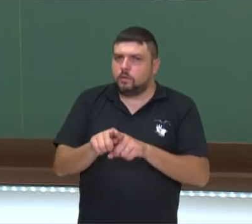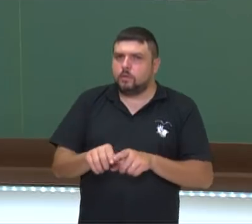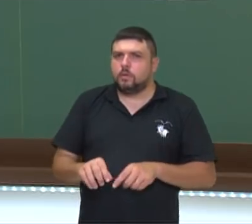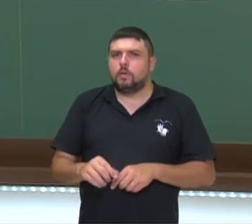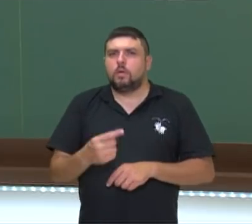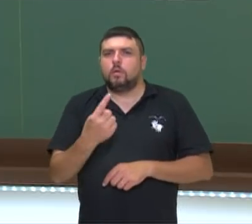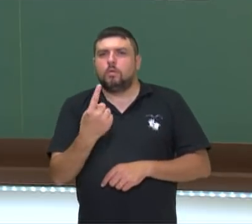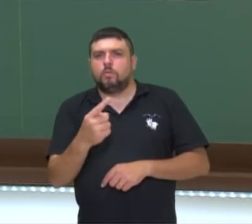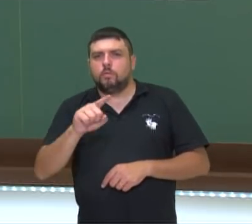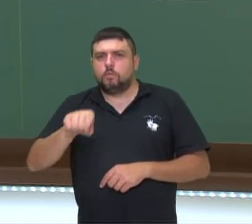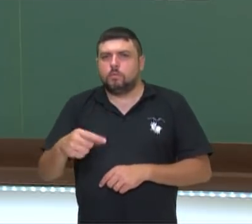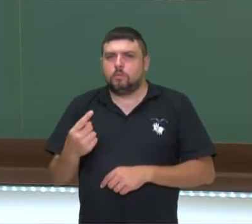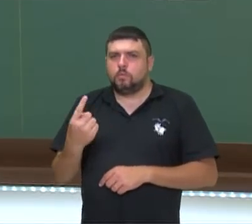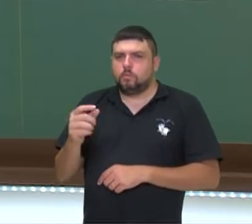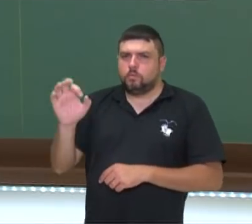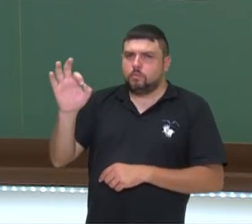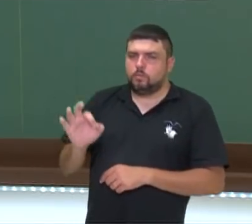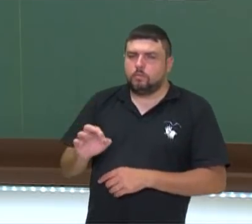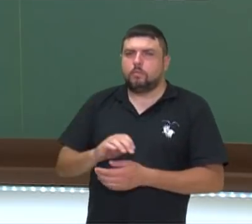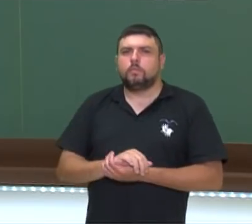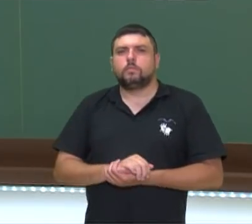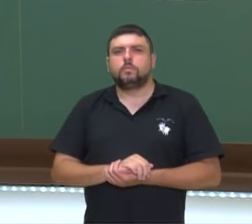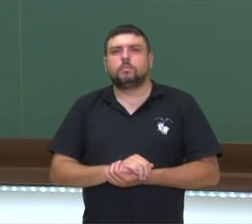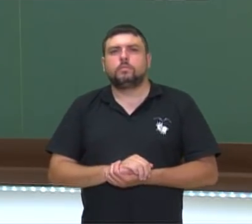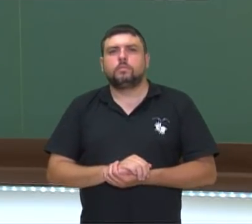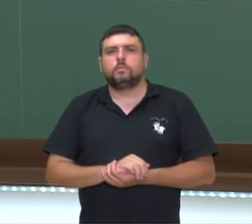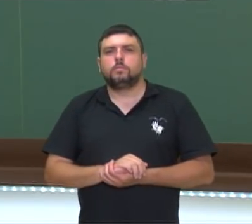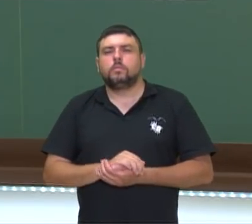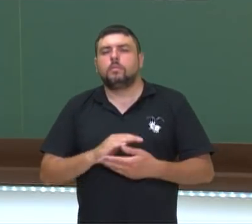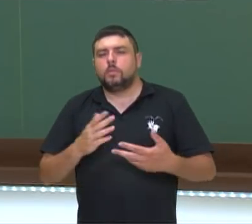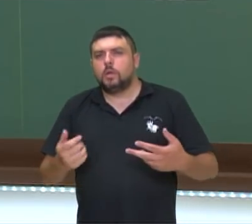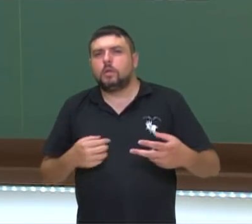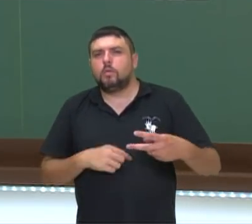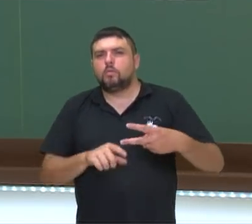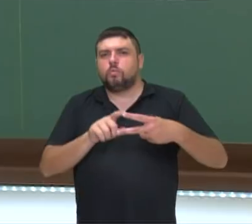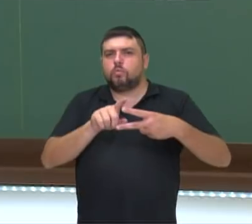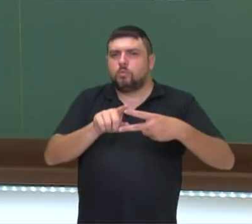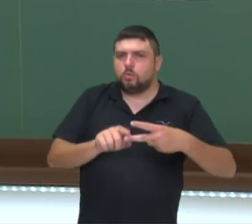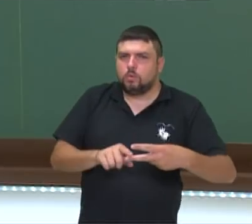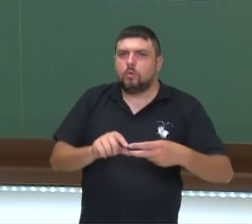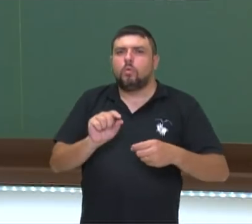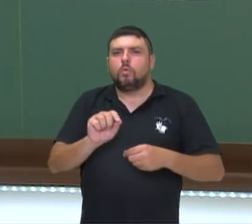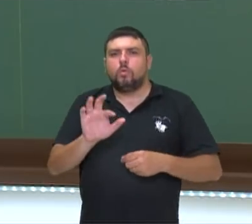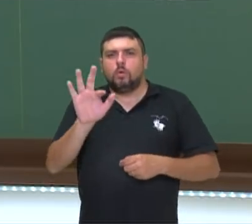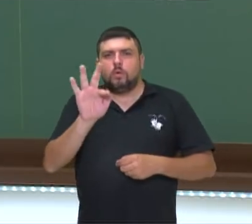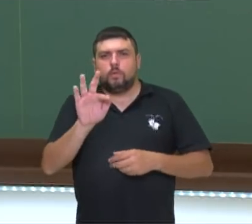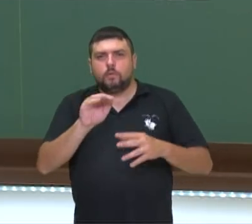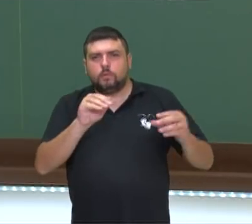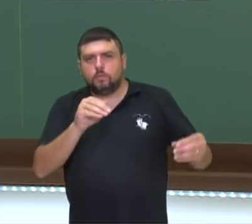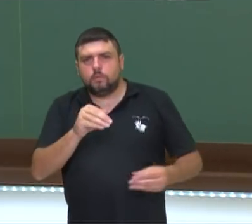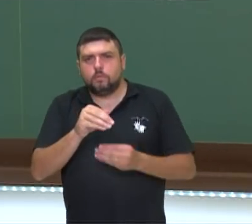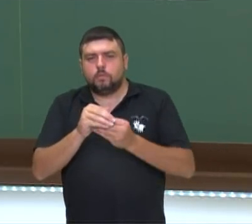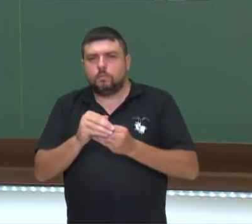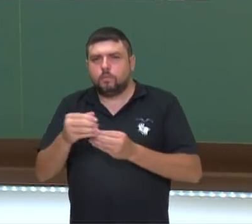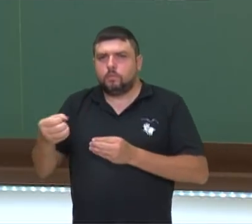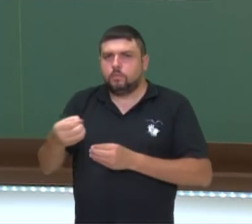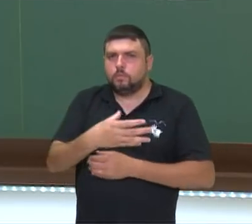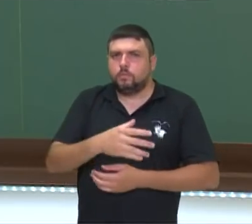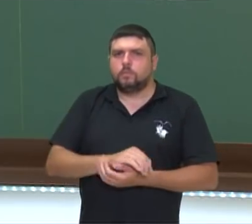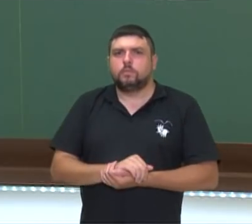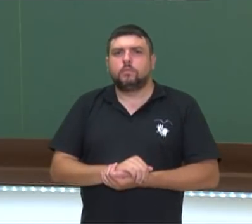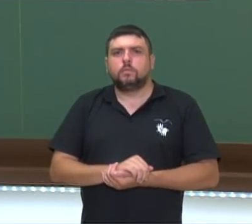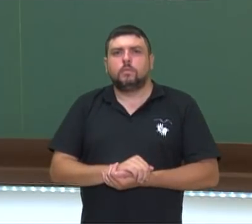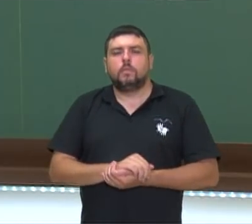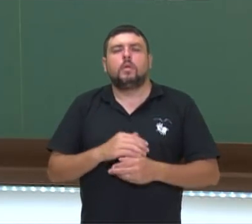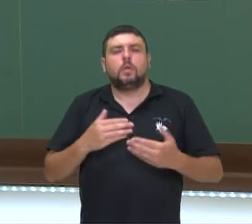deu 1,1. Tranquilo? Esses são os fatores de atualização. Como teve sucessivo no